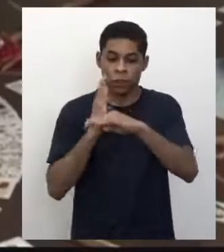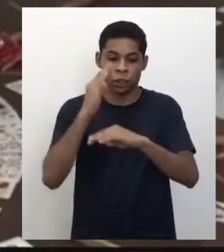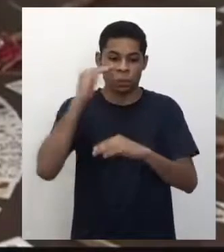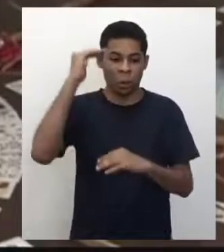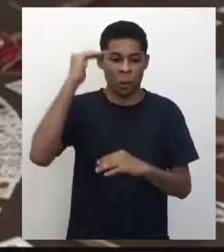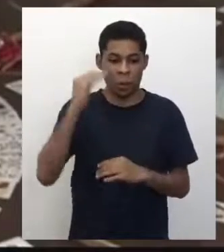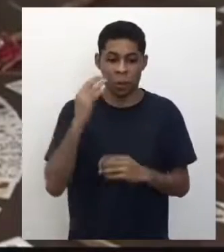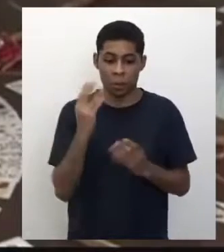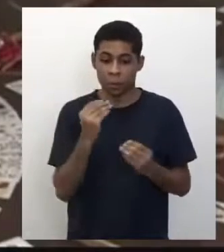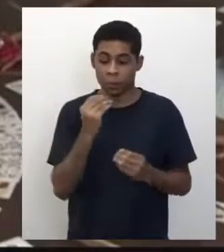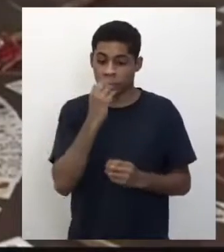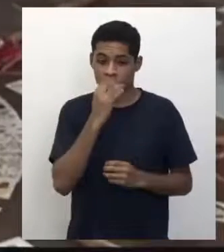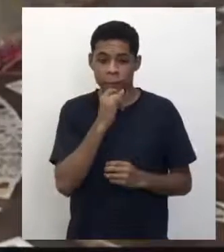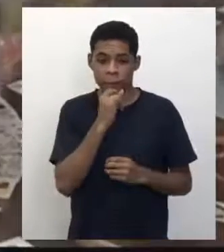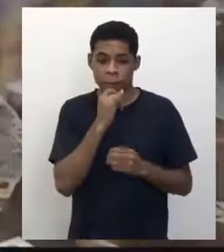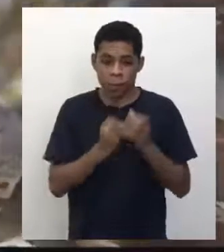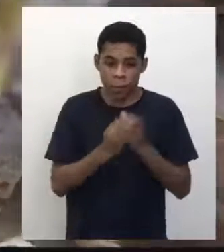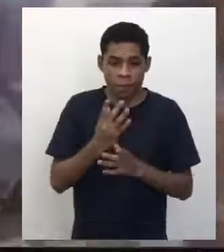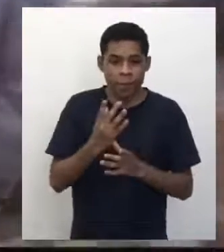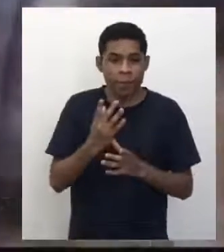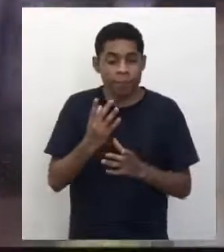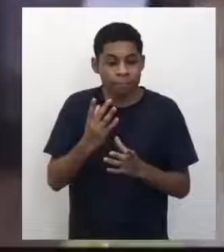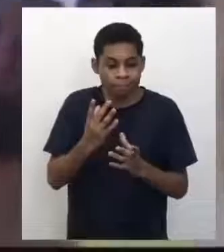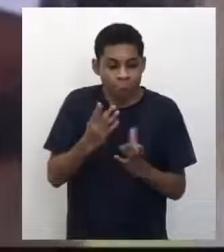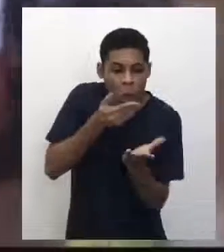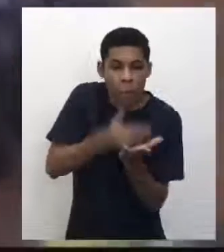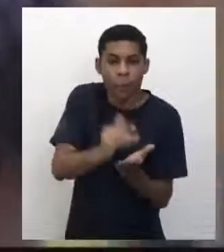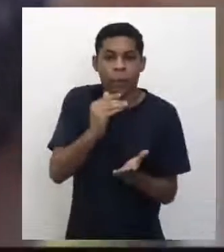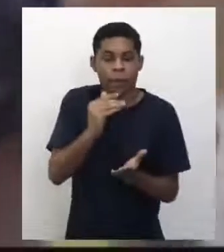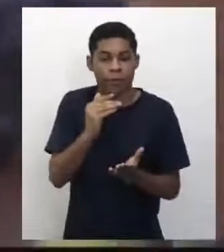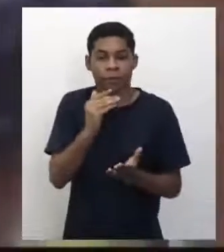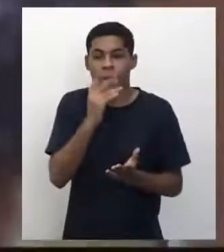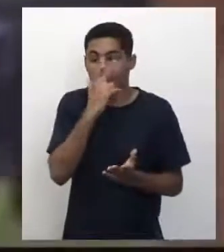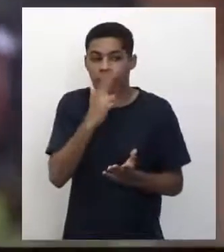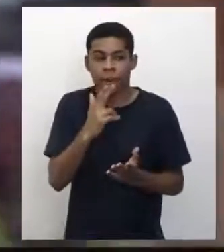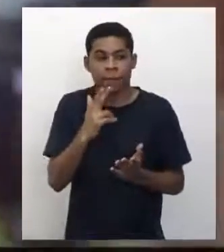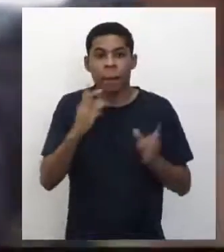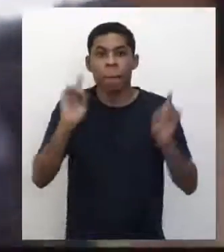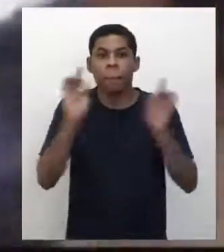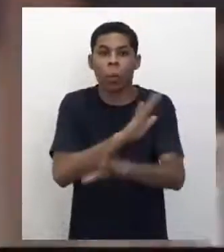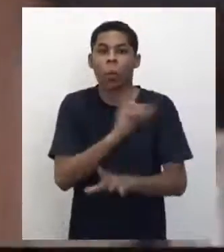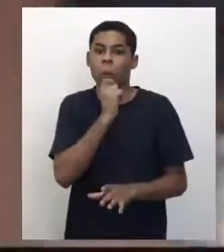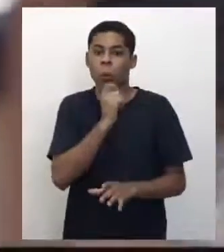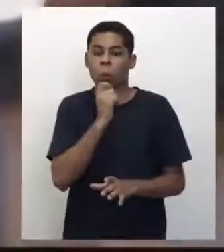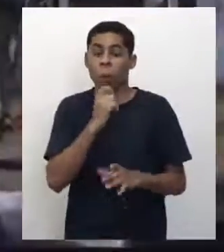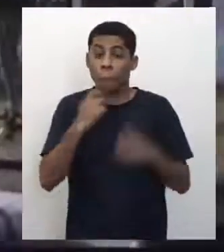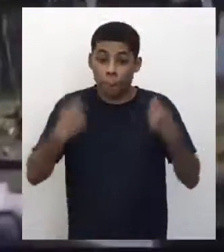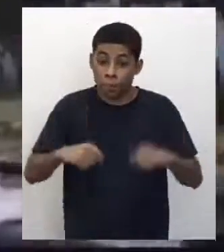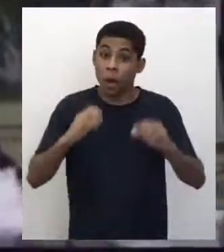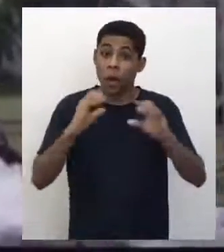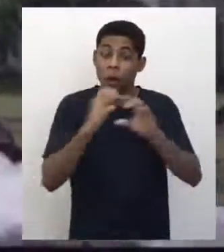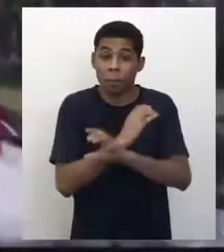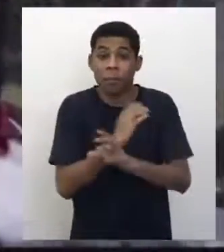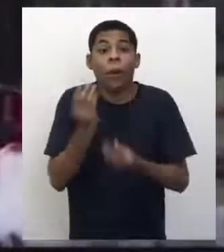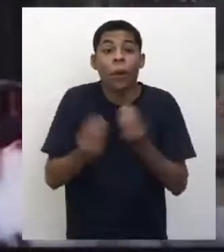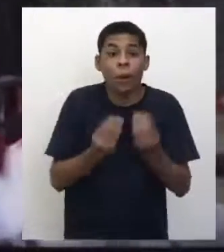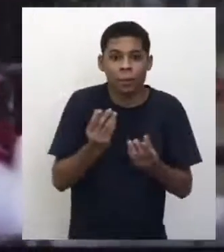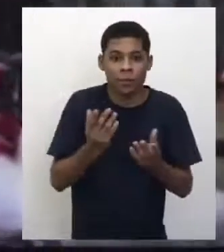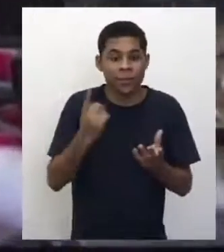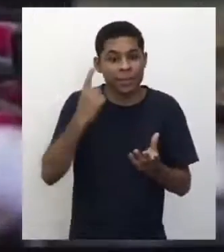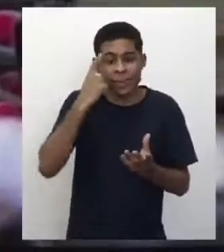Mesmo que o espetáculo estreie e fica pronto, eu acho que ele nunca vai estar completo, ele sempre vai estar em